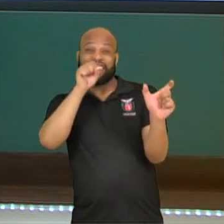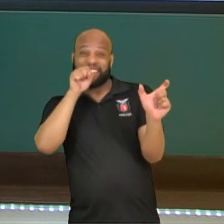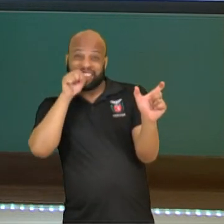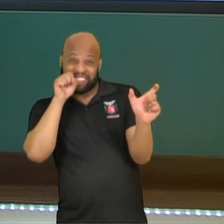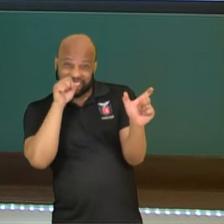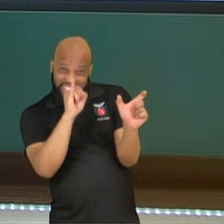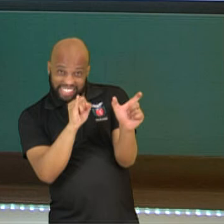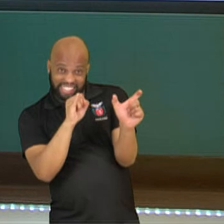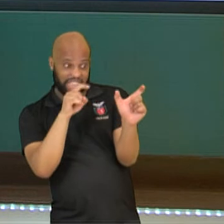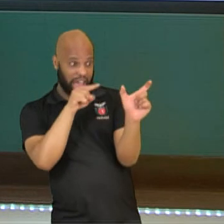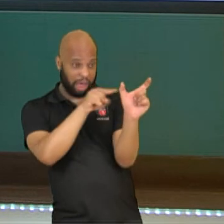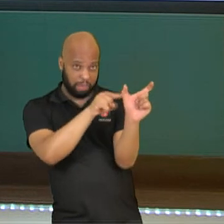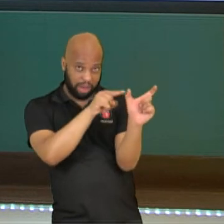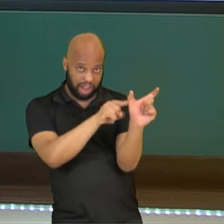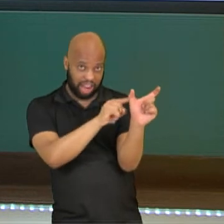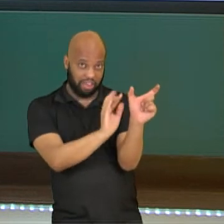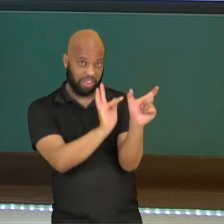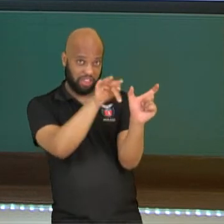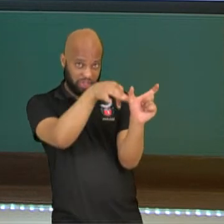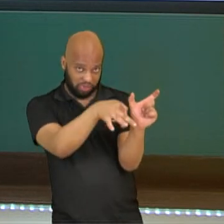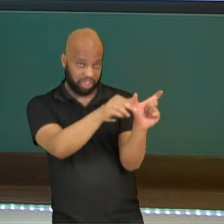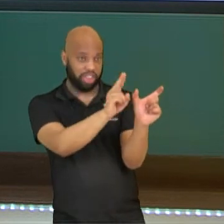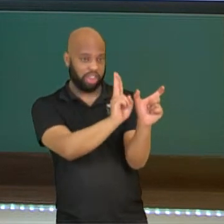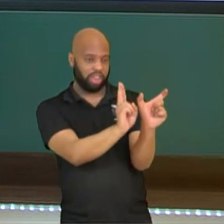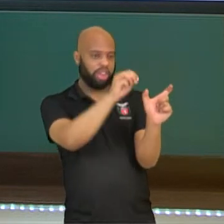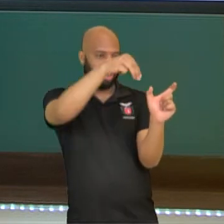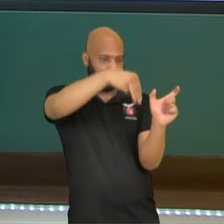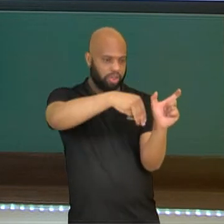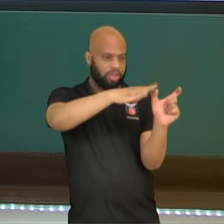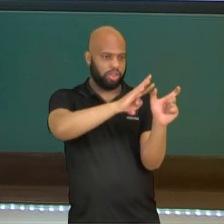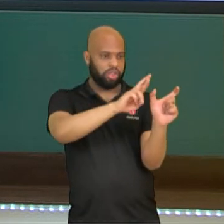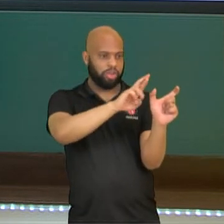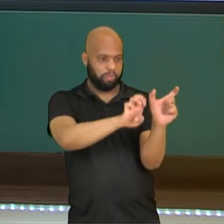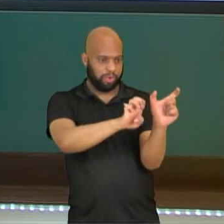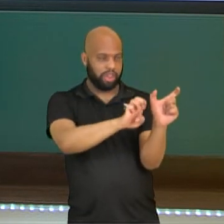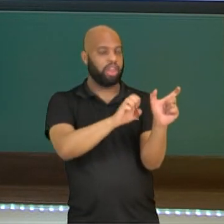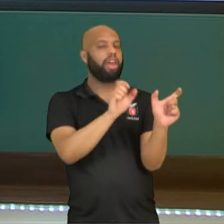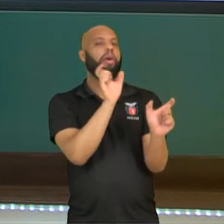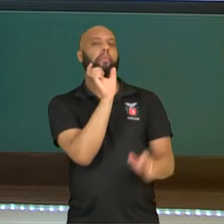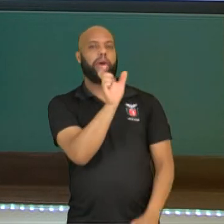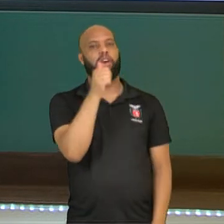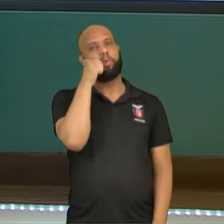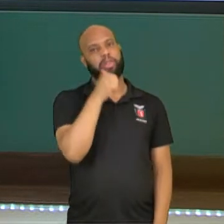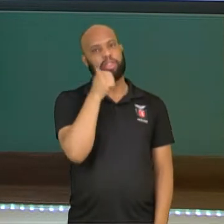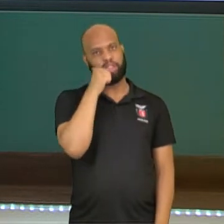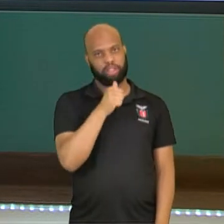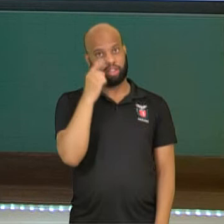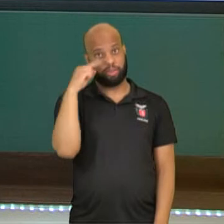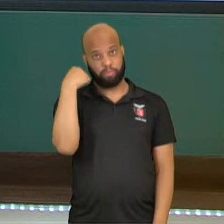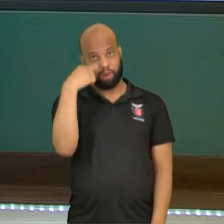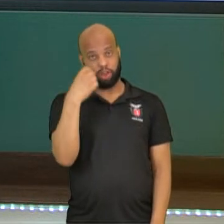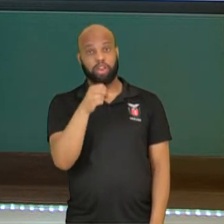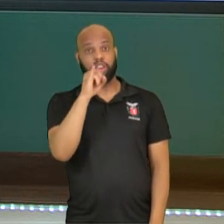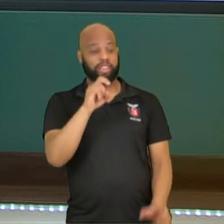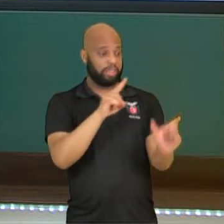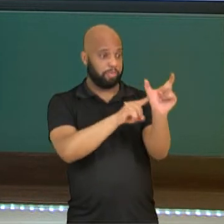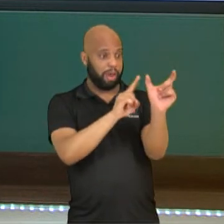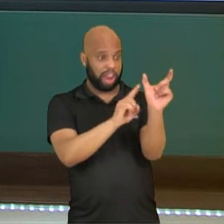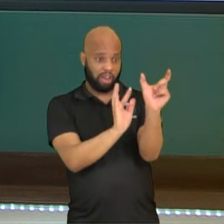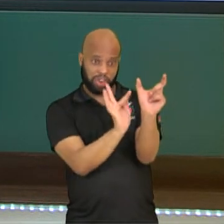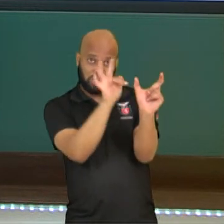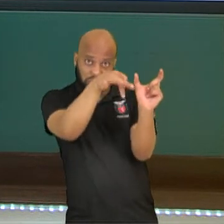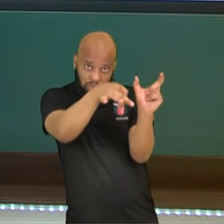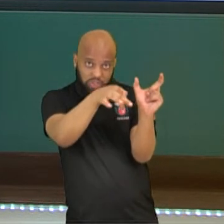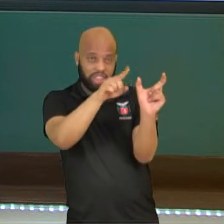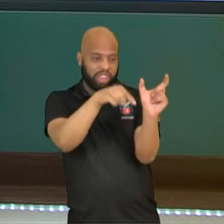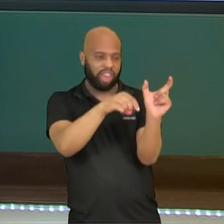aí, pessoal? Umbre, tem a terminação umbre, são palavras femininas em espanhol. E as palavras terminadas